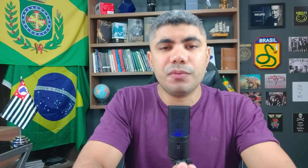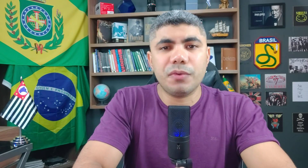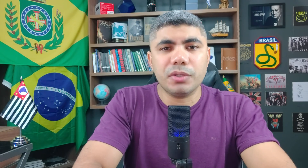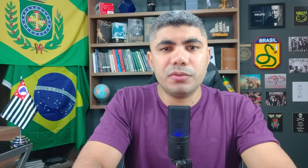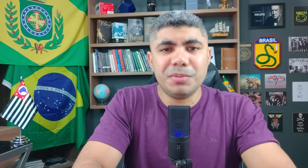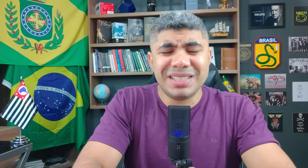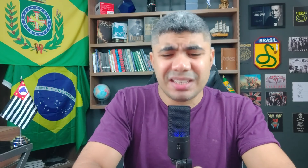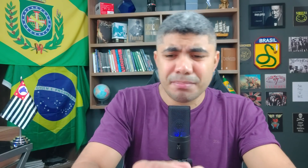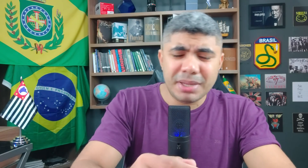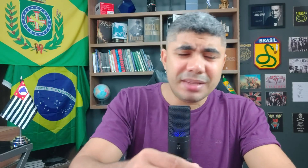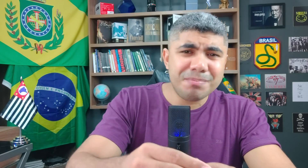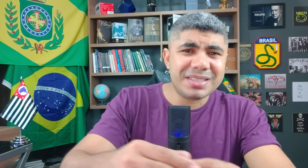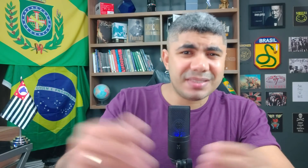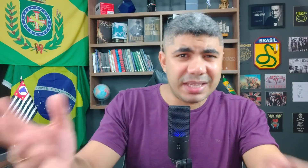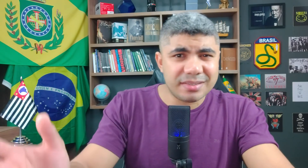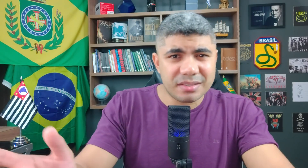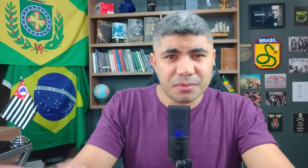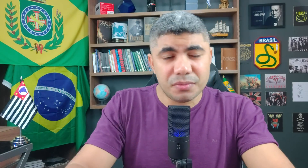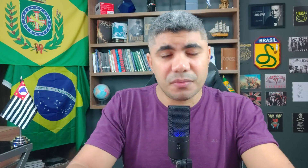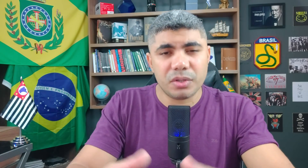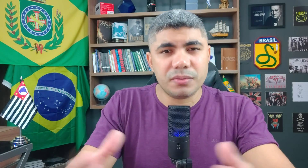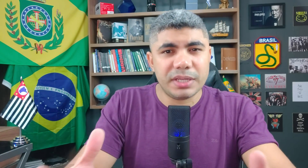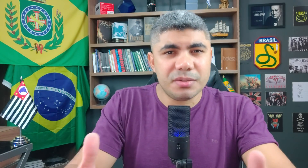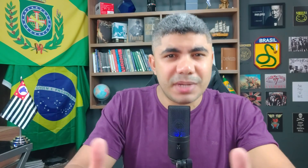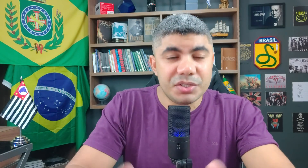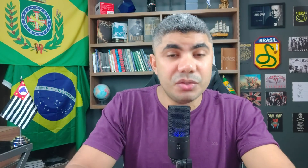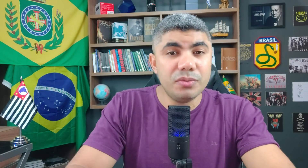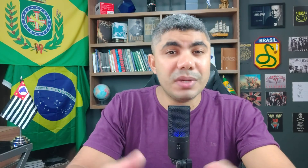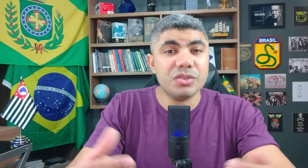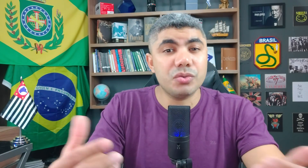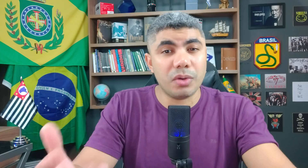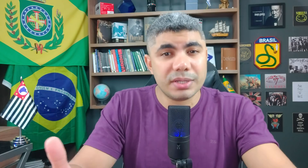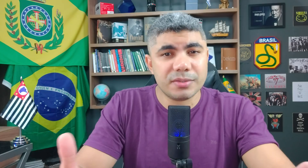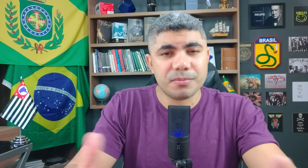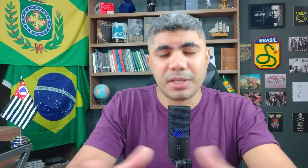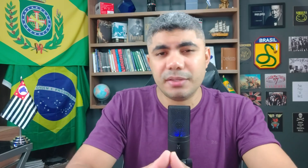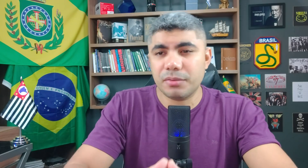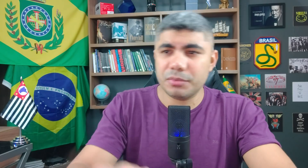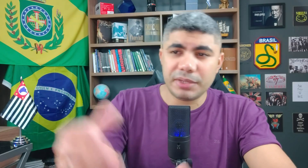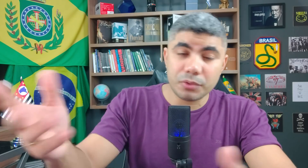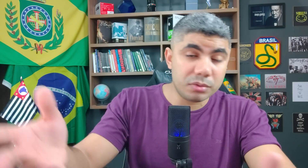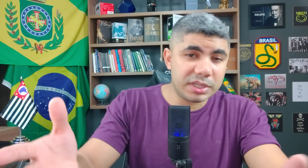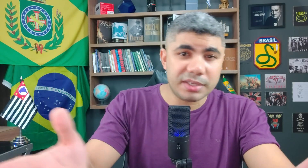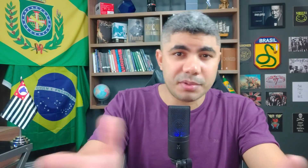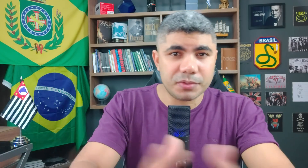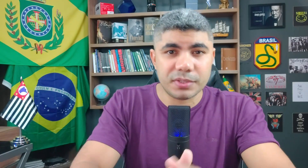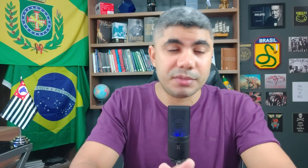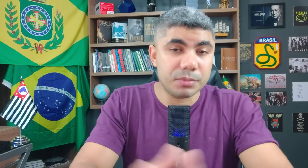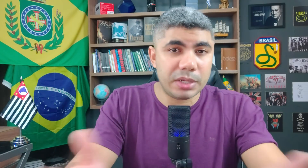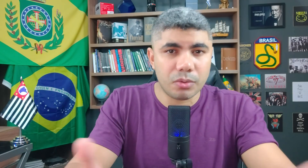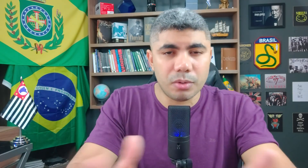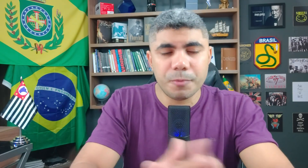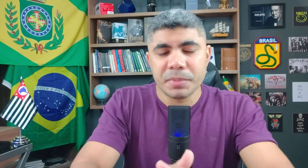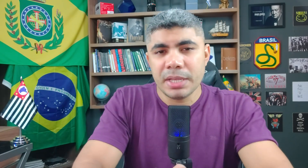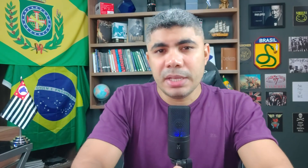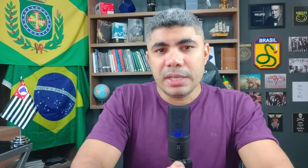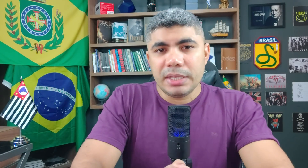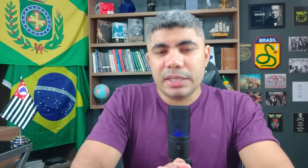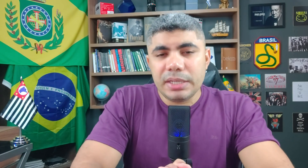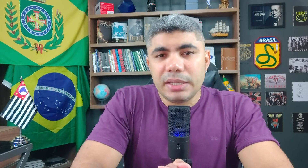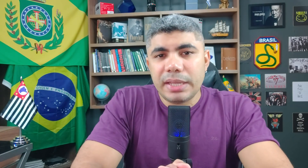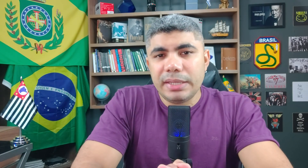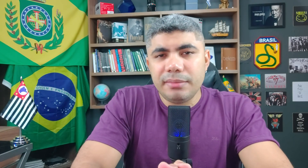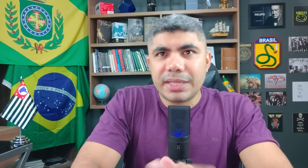proferiu seu voto de maneira bem extensa foi um voto aí de mais de duas horas né então nem vou colocar aqui para vocês não tem